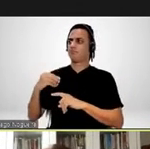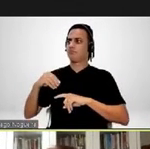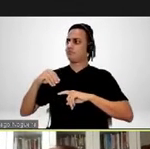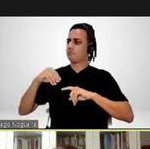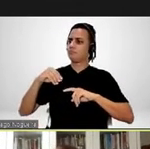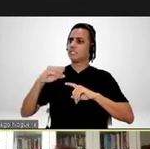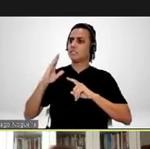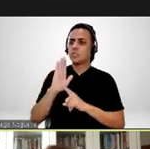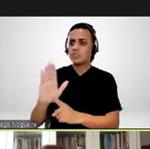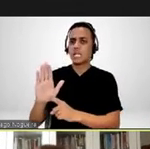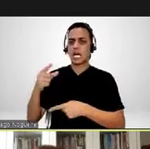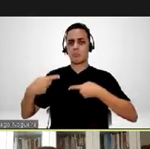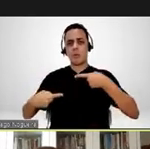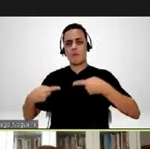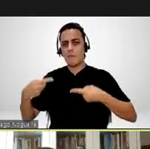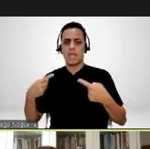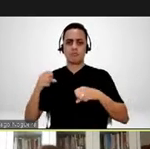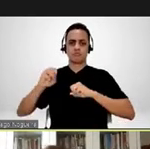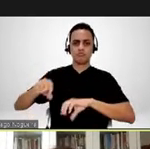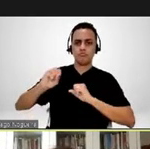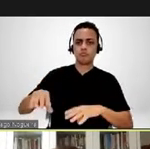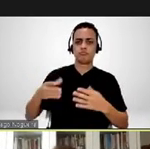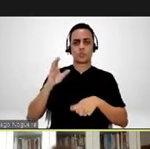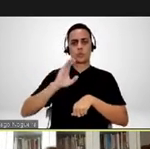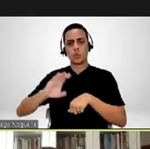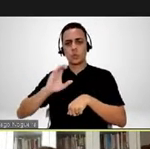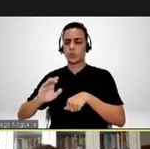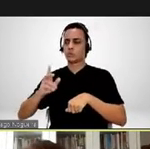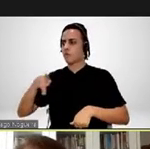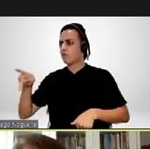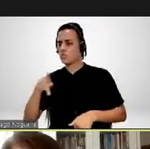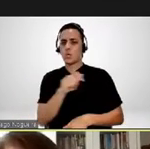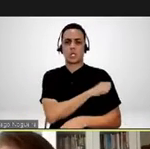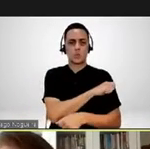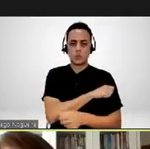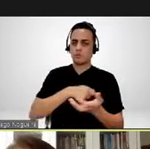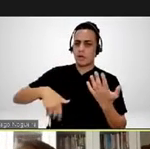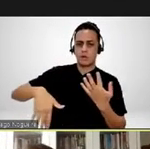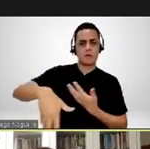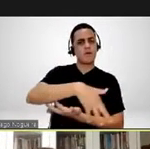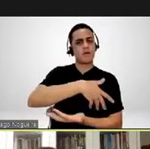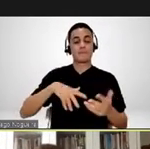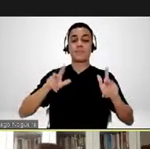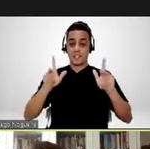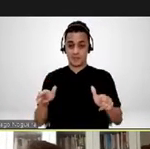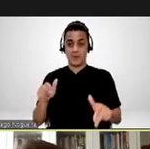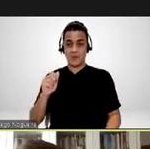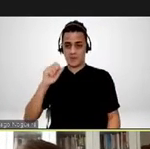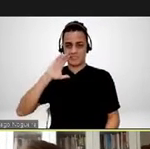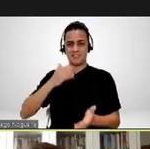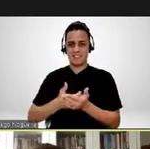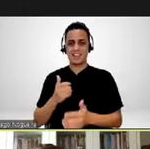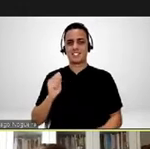as exposições, né, envolvendo alunos, professores e, conforme a tese da Andréa mostra, a